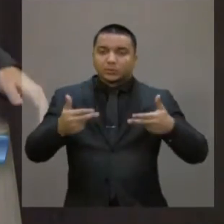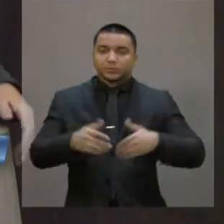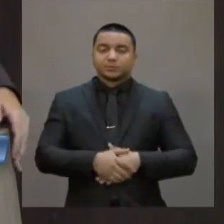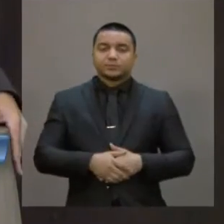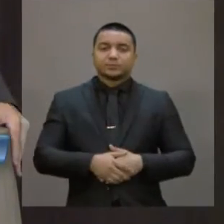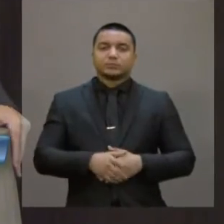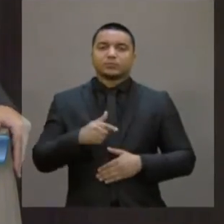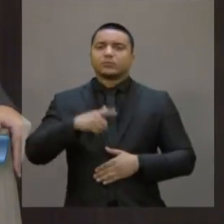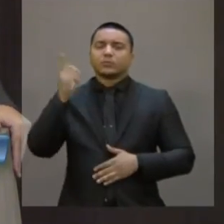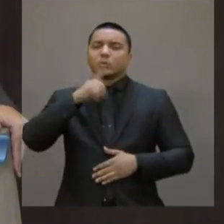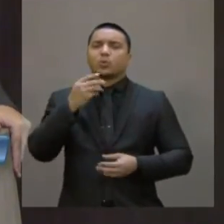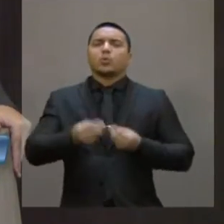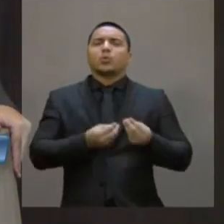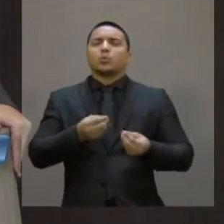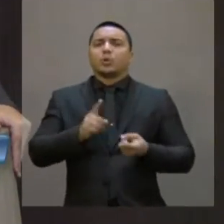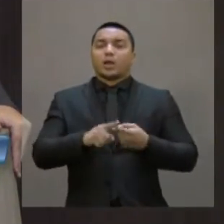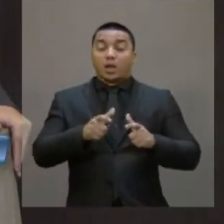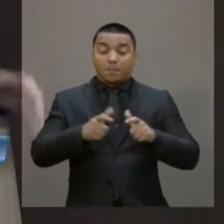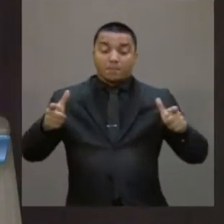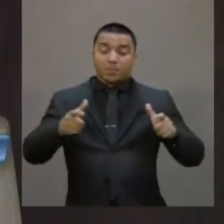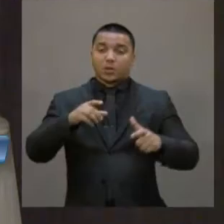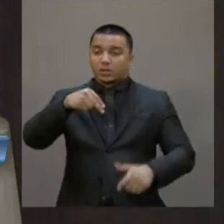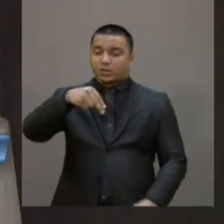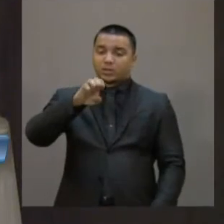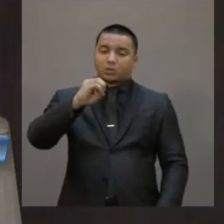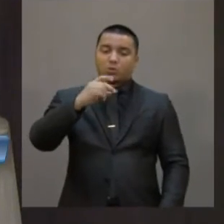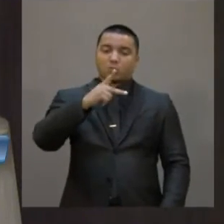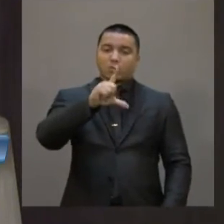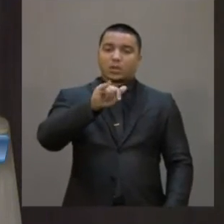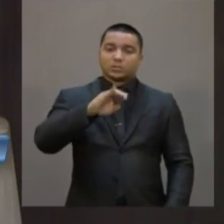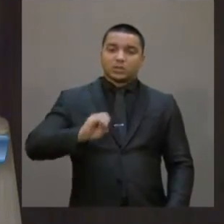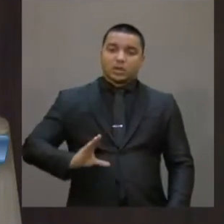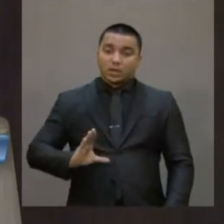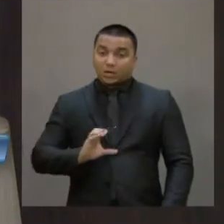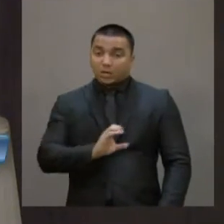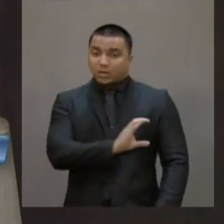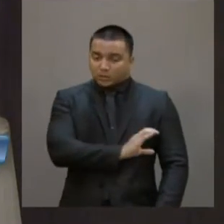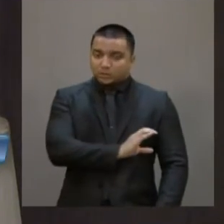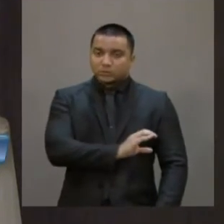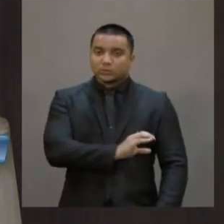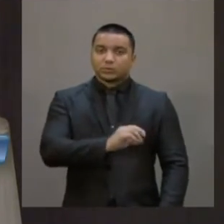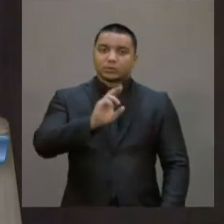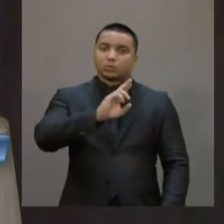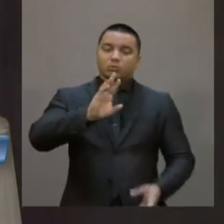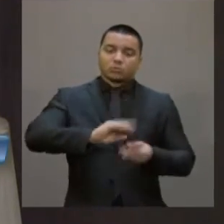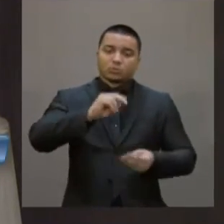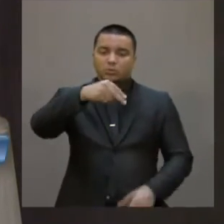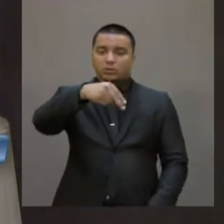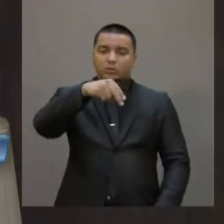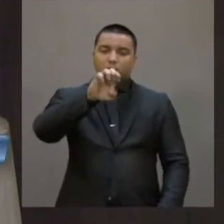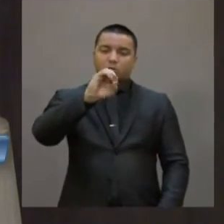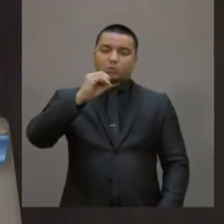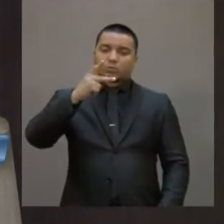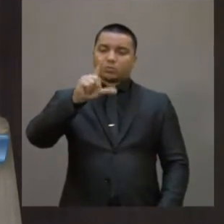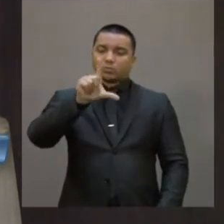resultado disso tem sido ampliação das neoplasias, o câncer. Né? Vou falar uma palavra que o nosso ouvinte aqui sabe e